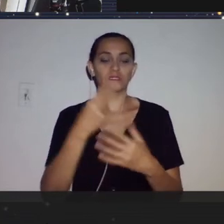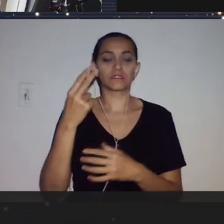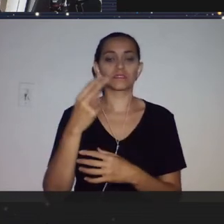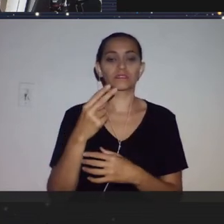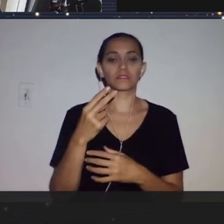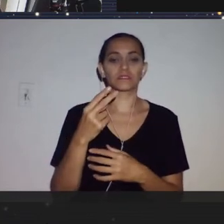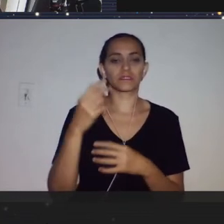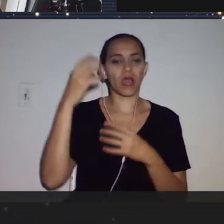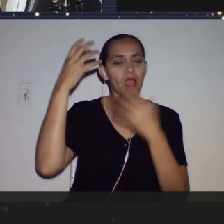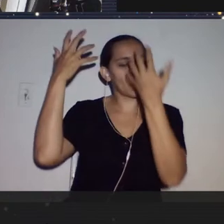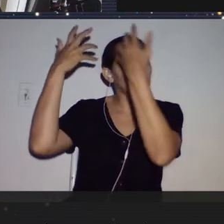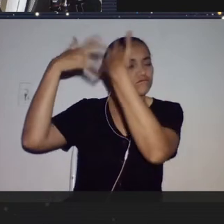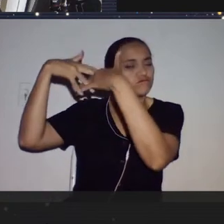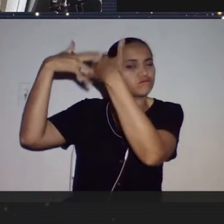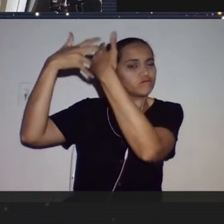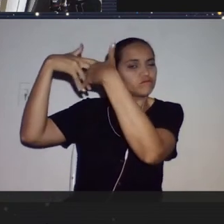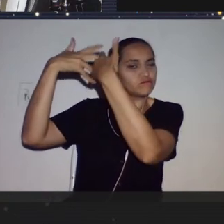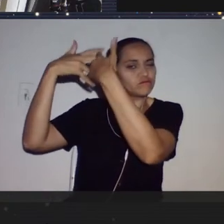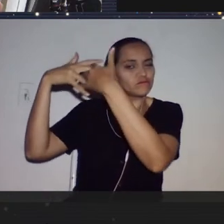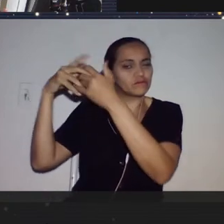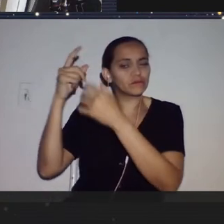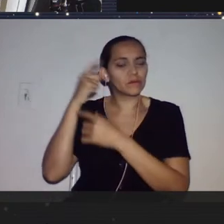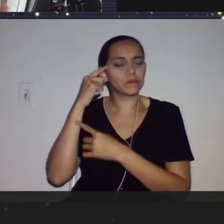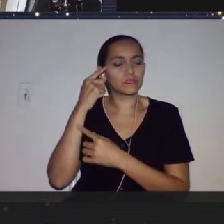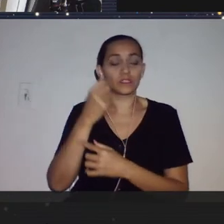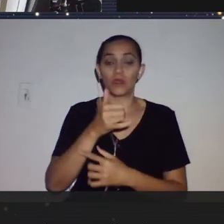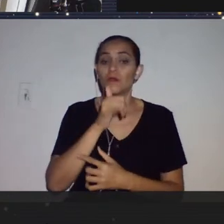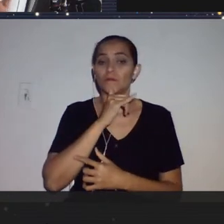exemplo, então, digamos que você está na entrevista e